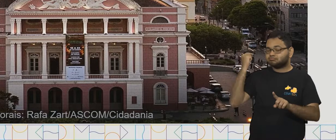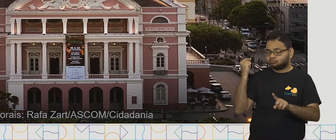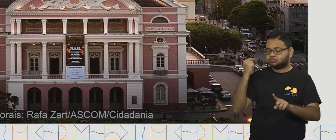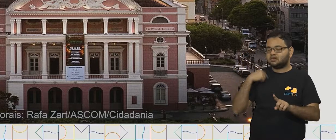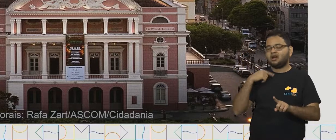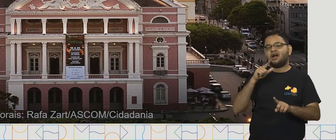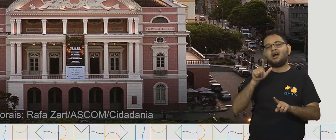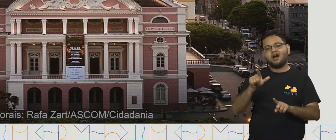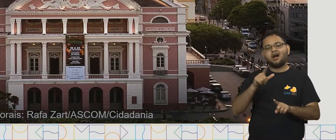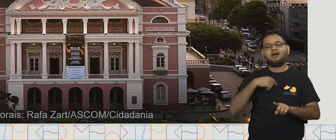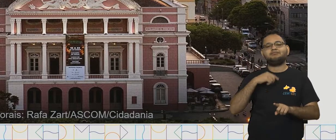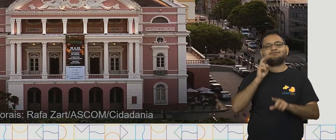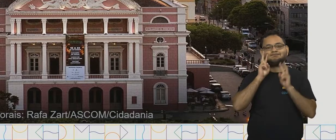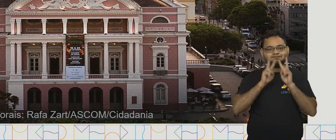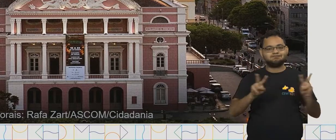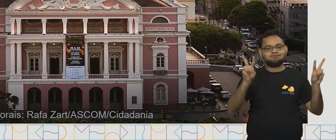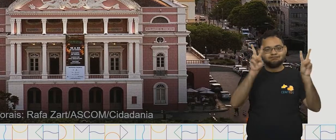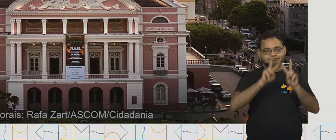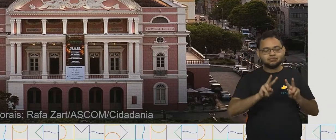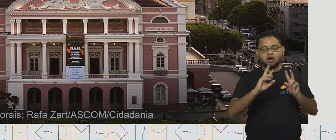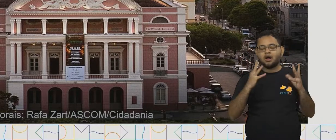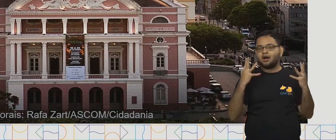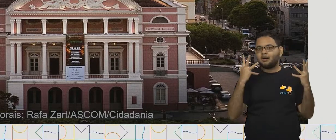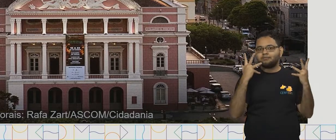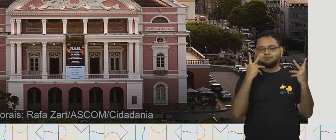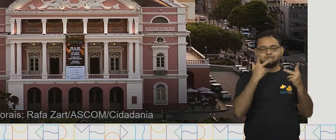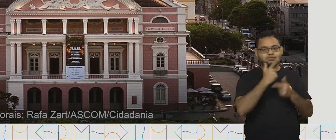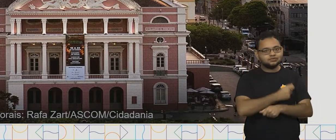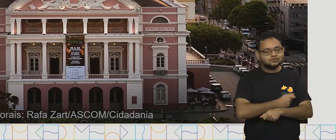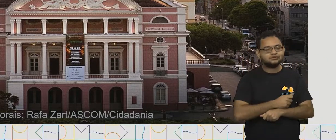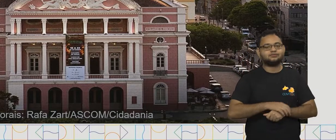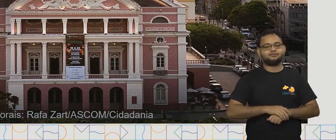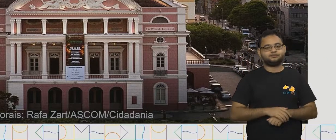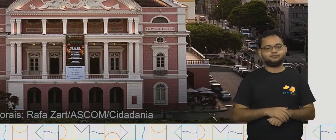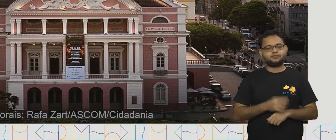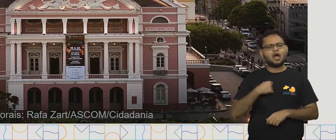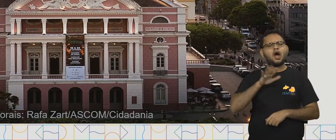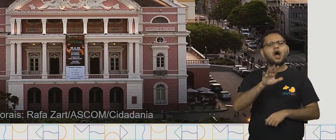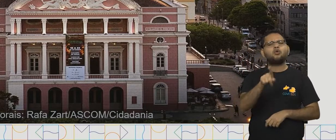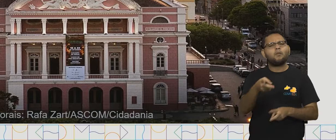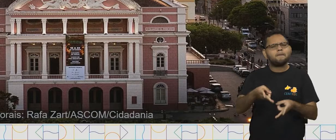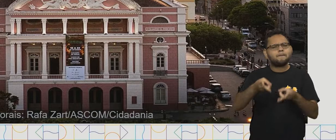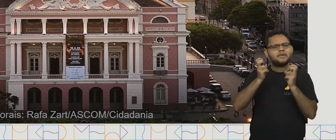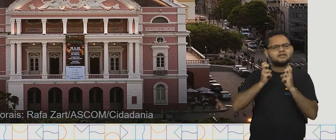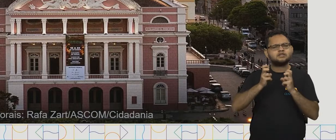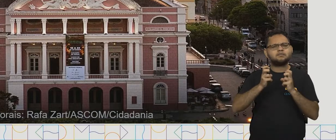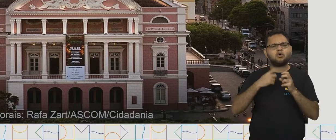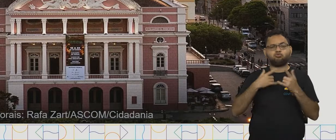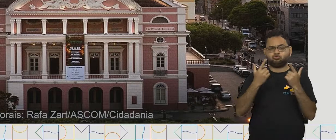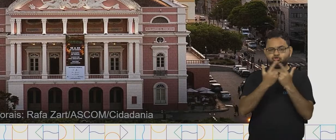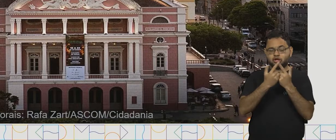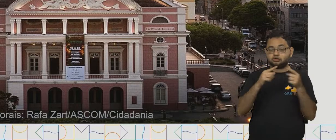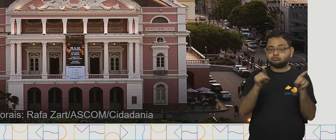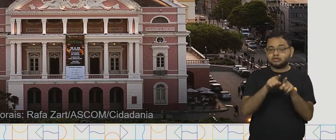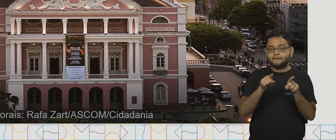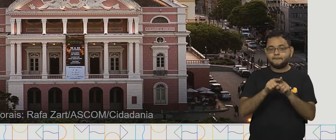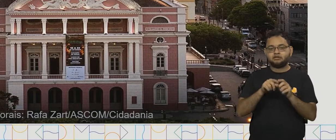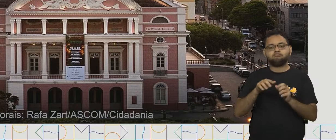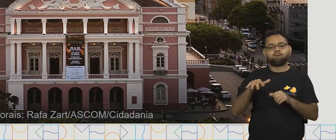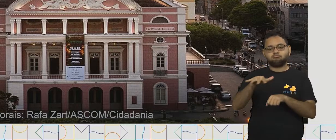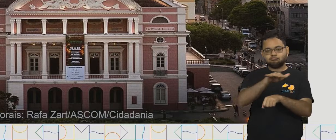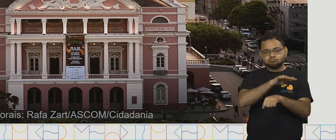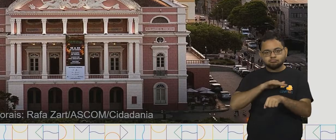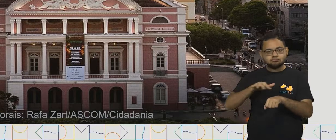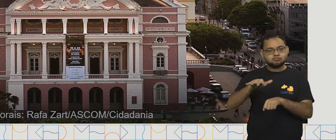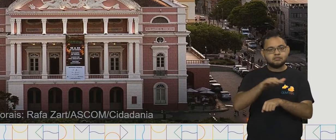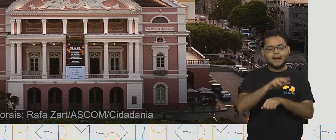paisagem linda, independente do tempo, não é mesmo? Você reparou que o teatro e o que está ao redor dele não estão